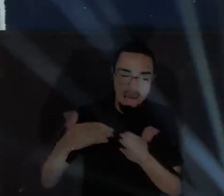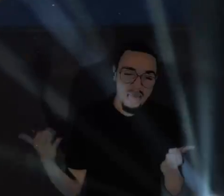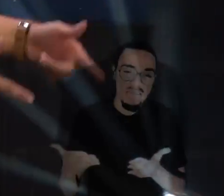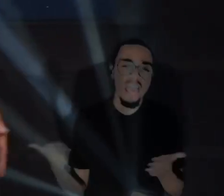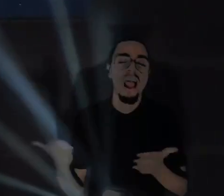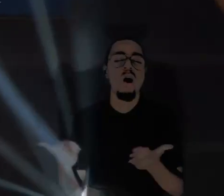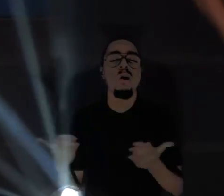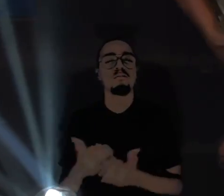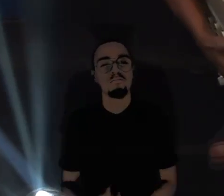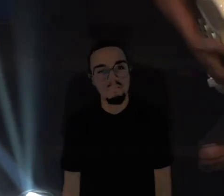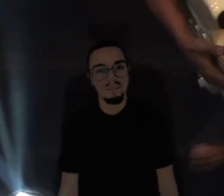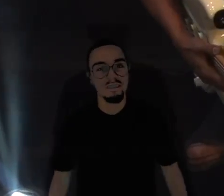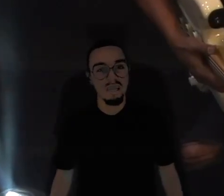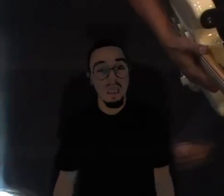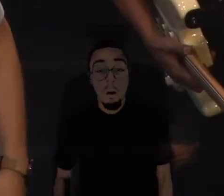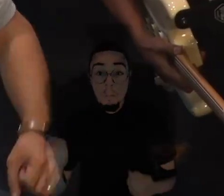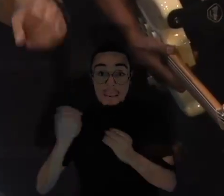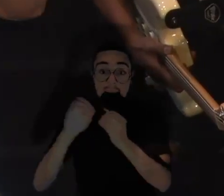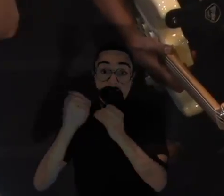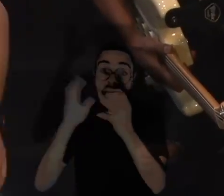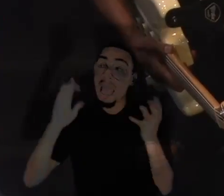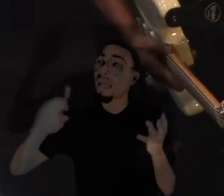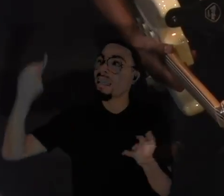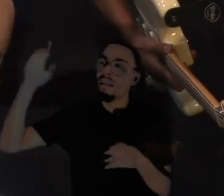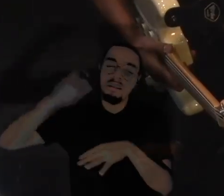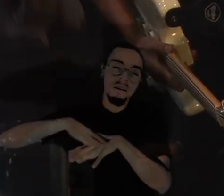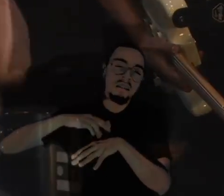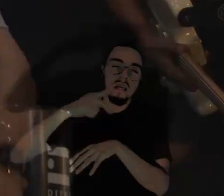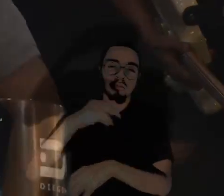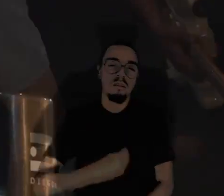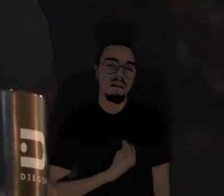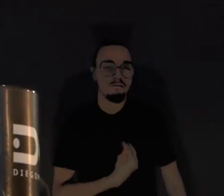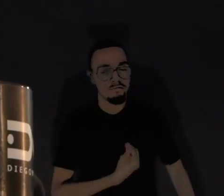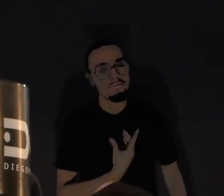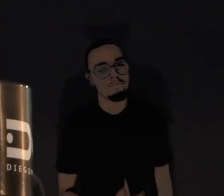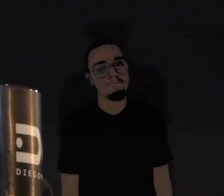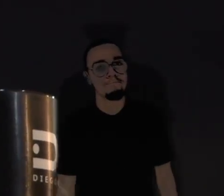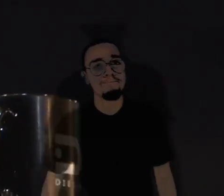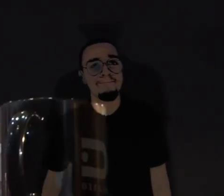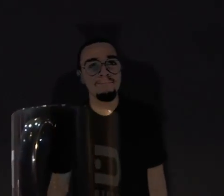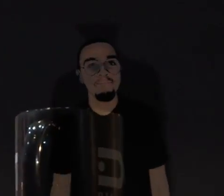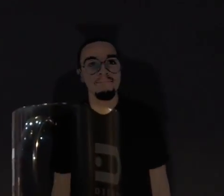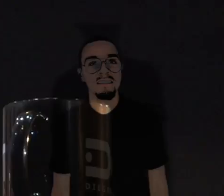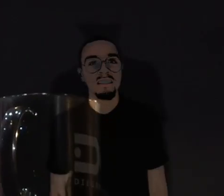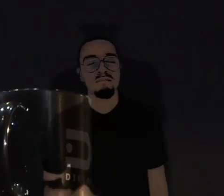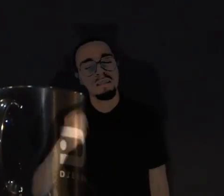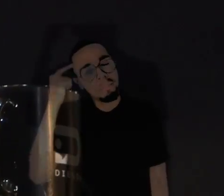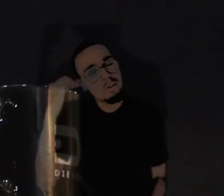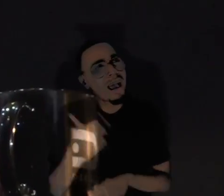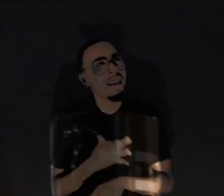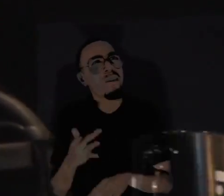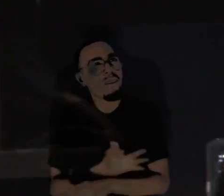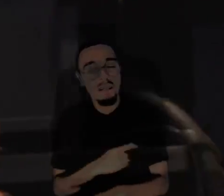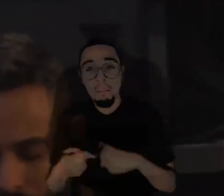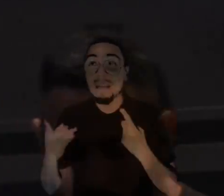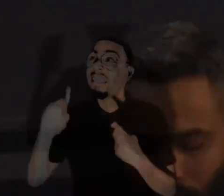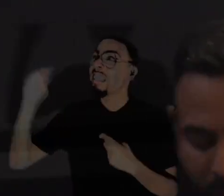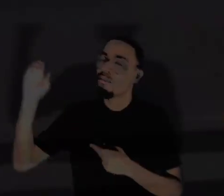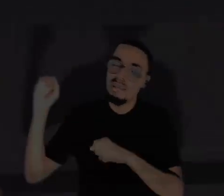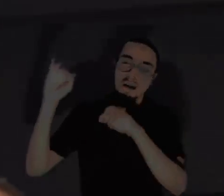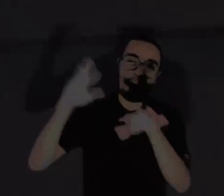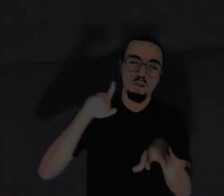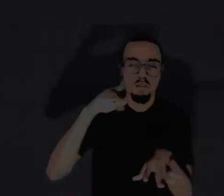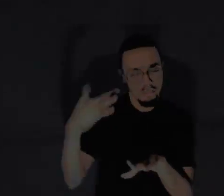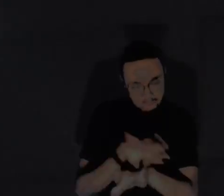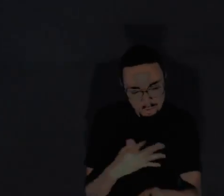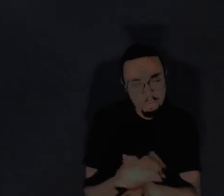Lembra dos milagres que Deus já fez na sua vida? Lembra de quantas vezes você achou que não ia suportar? Você não é um erro, não. Lembra do teu chamado, Gideão? Lembra do teu